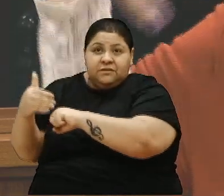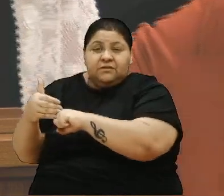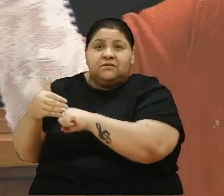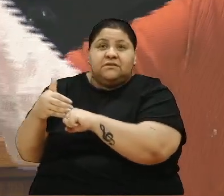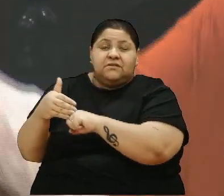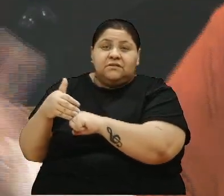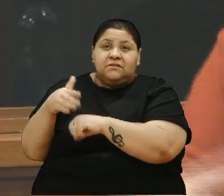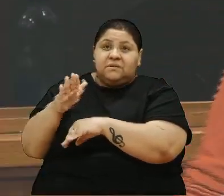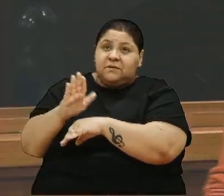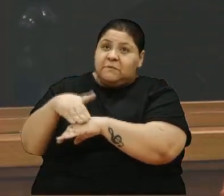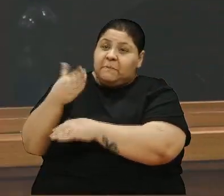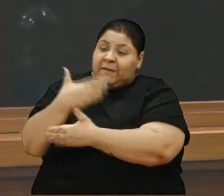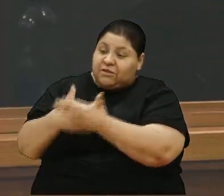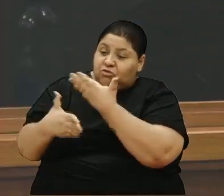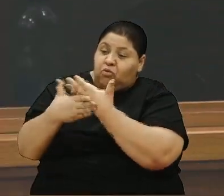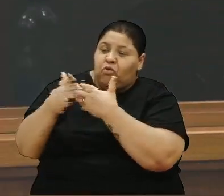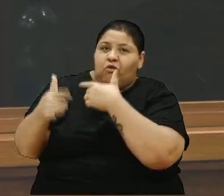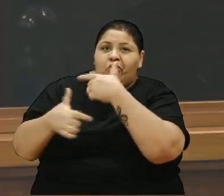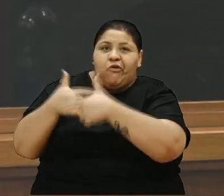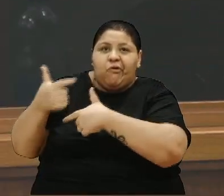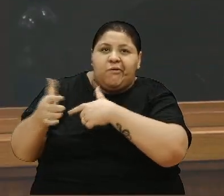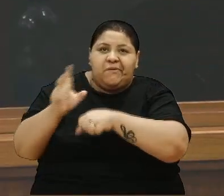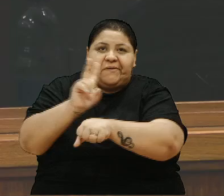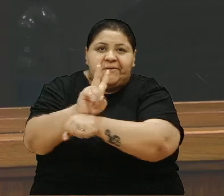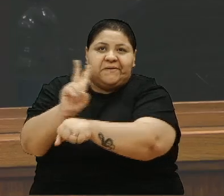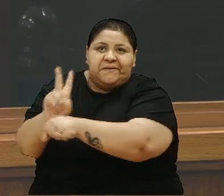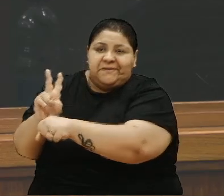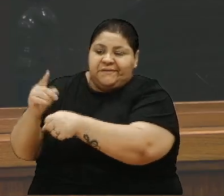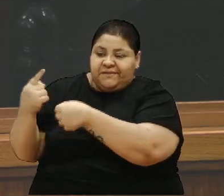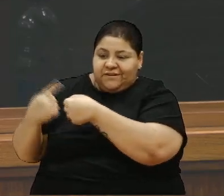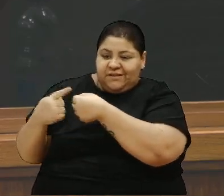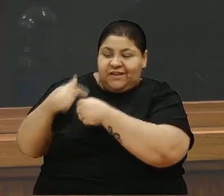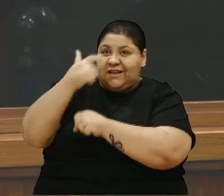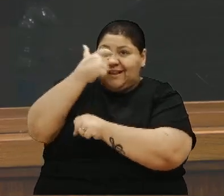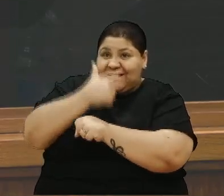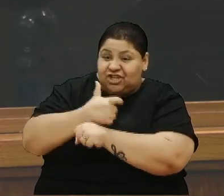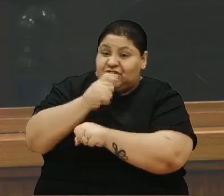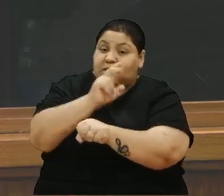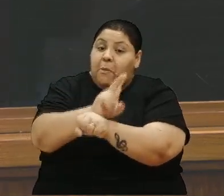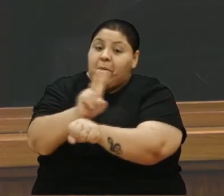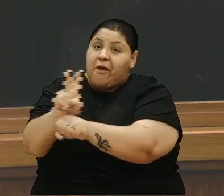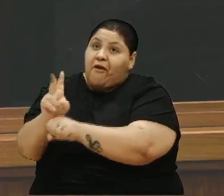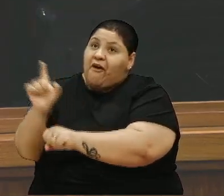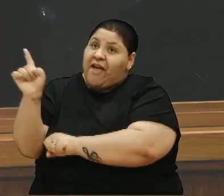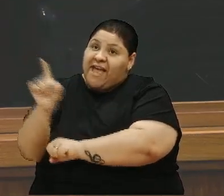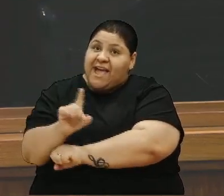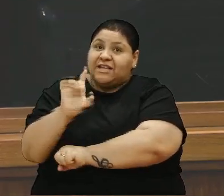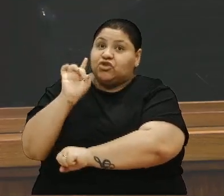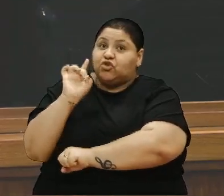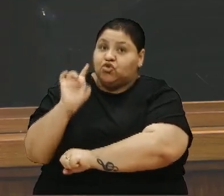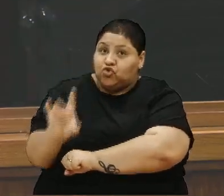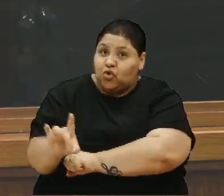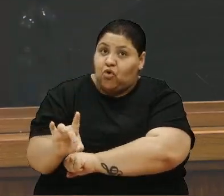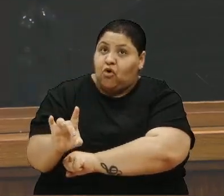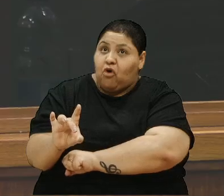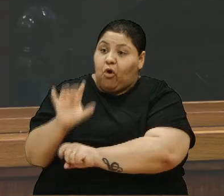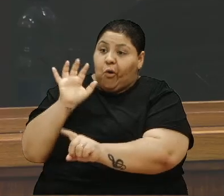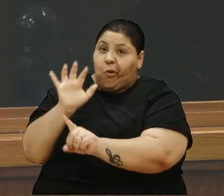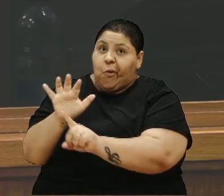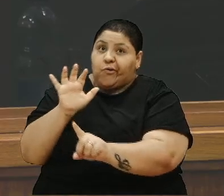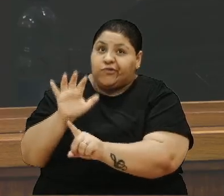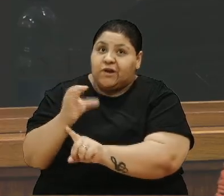mais todos os serviços de proteção da cidade, achando que proteção é só repressão